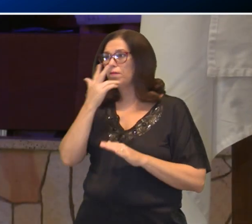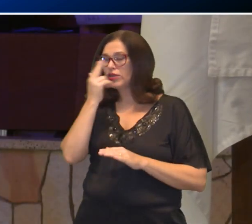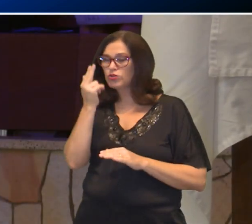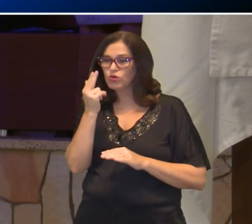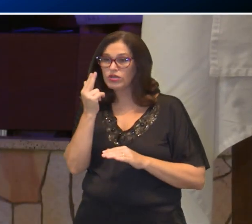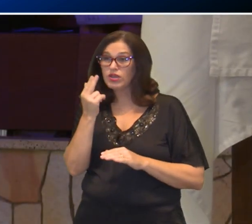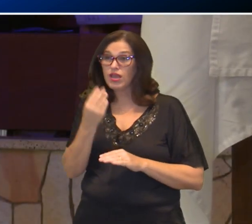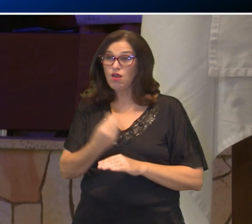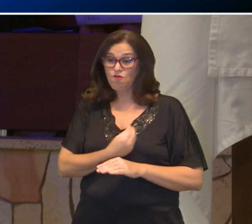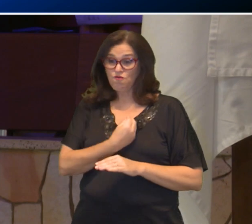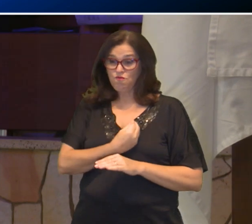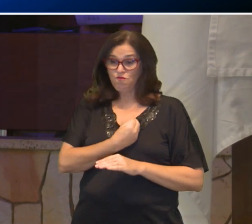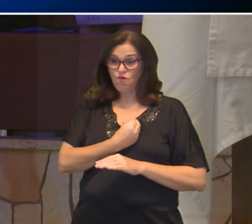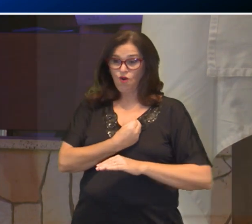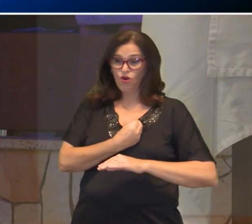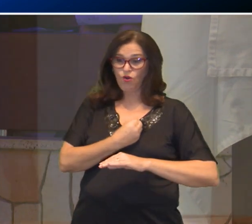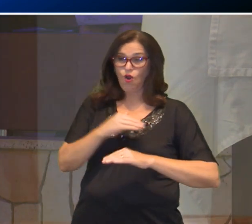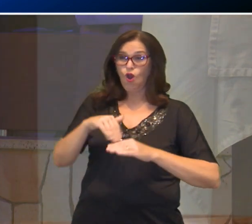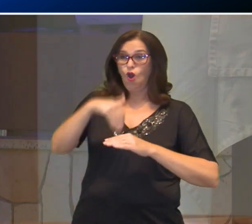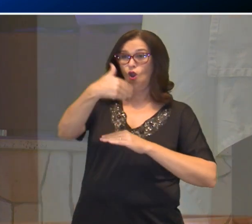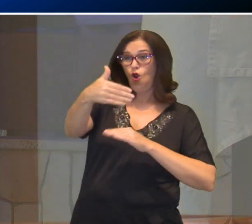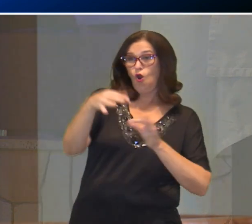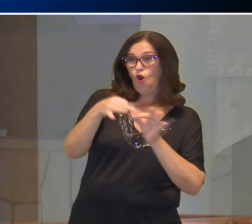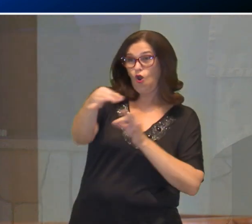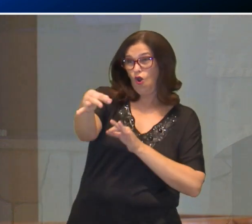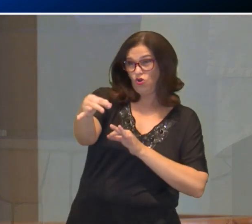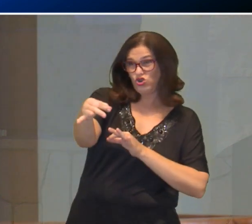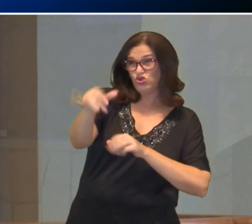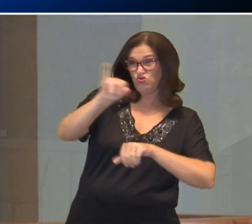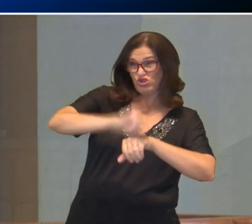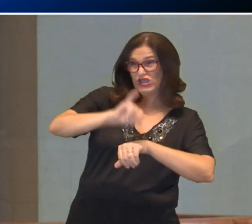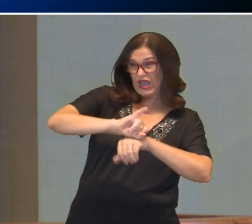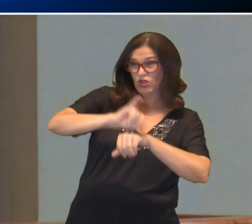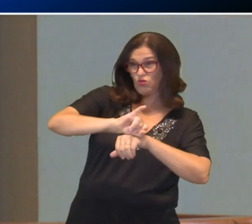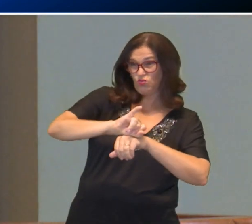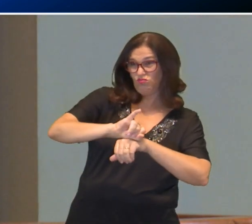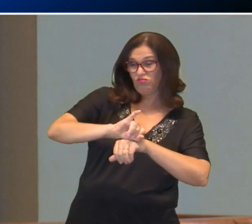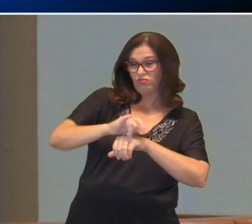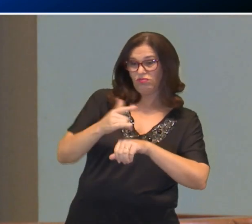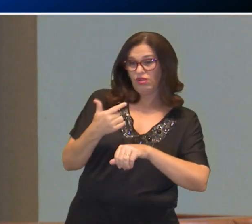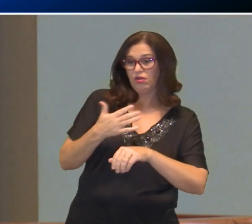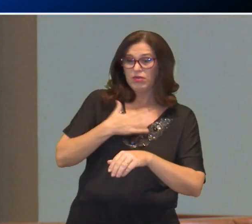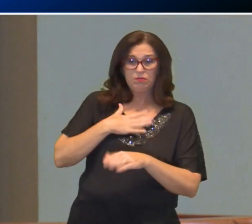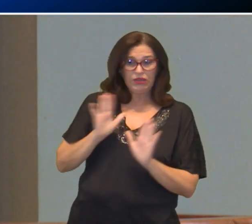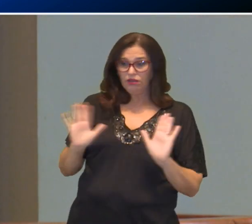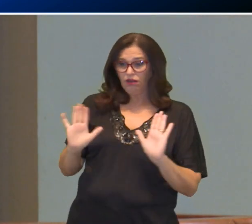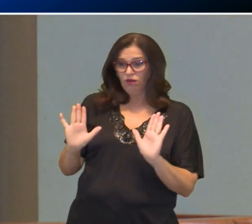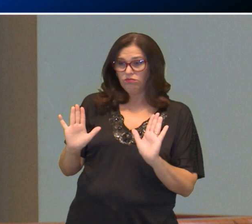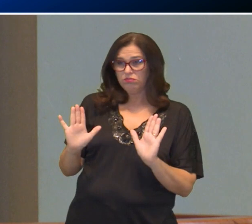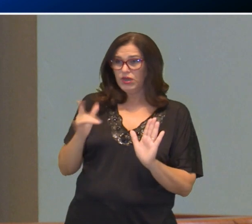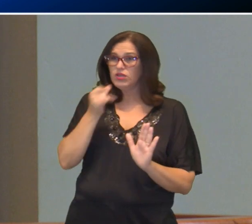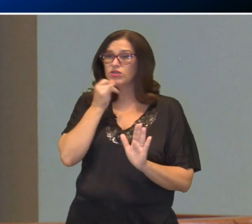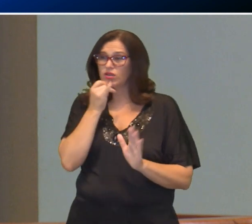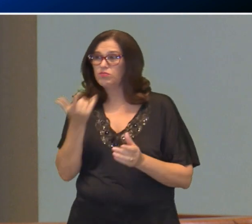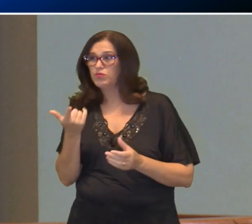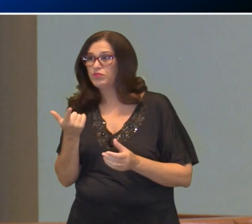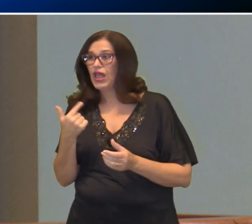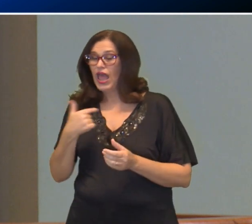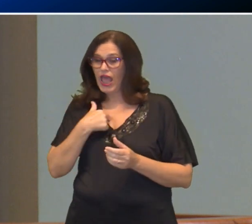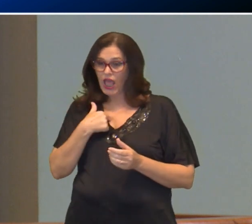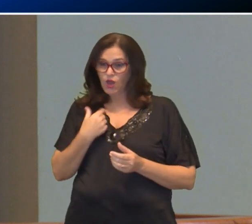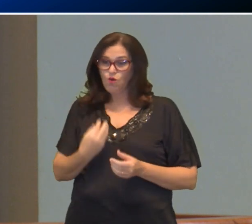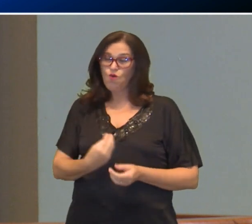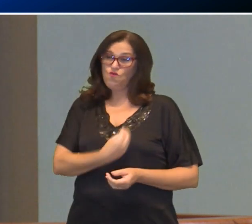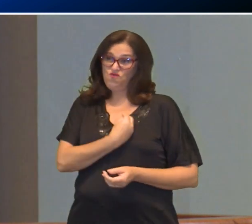suburbano é, de certa maneira, pejorativo. Para mim, não, porque 28 anos de